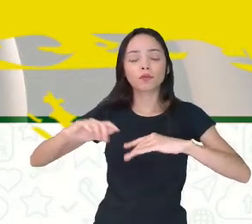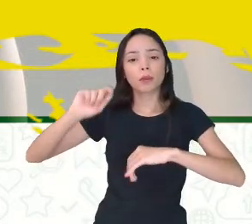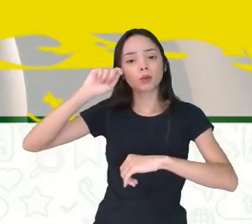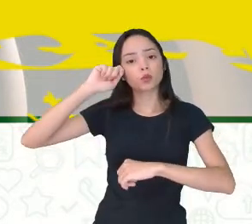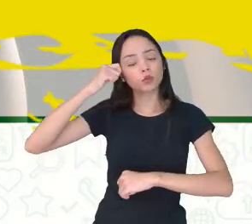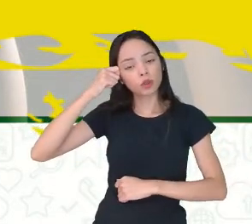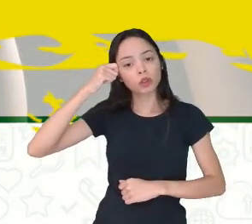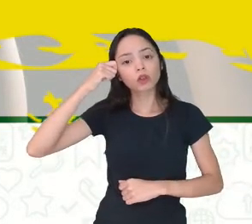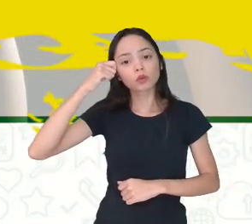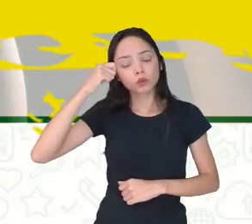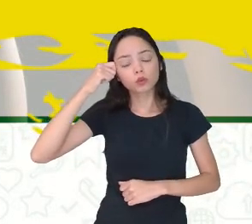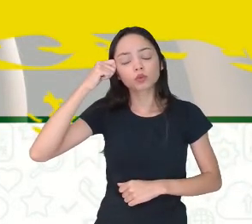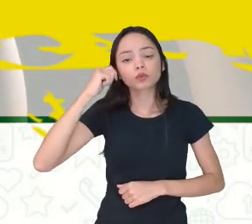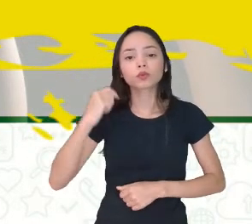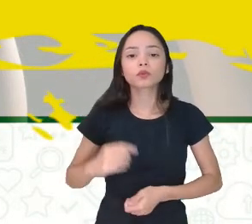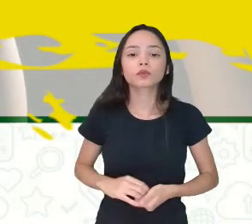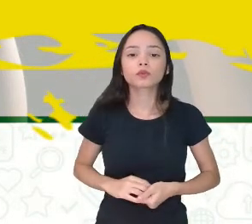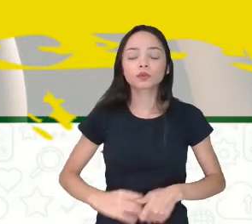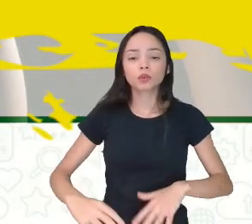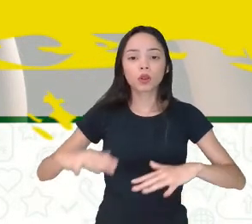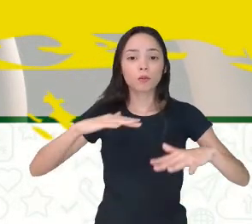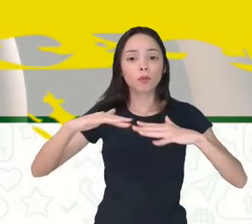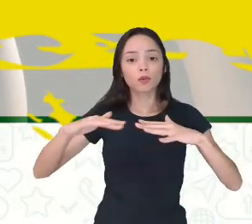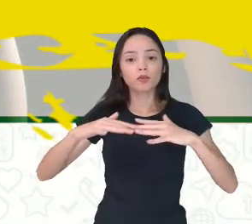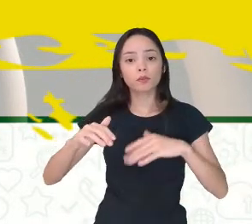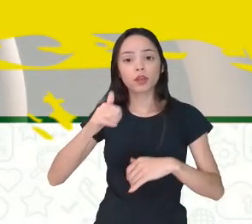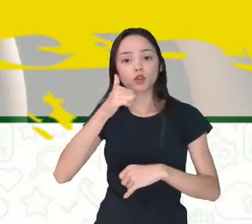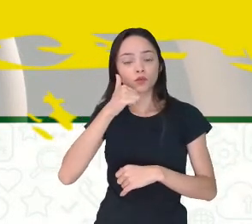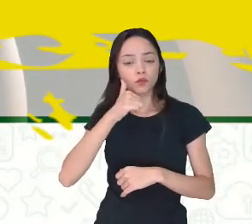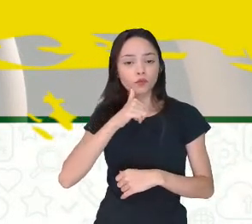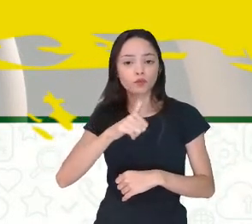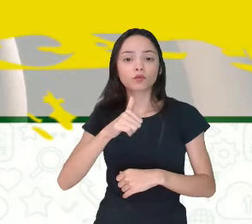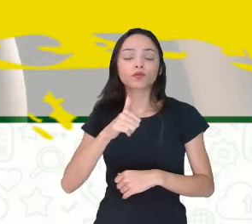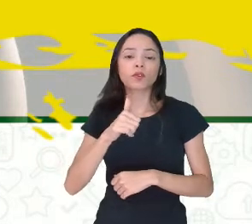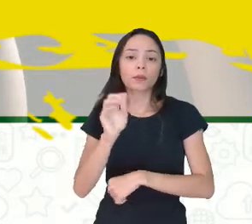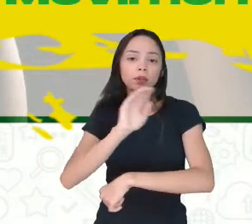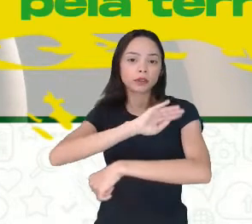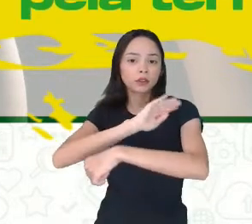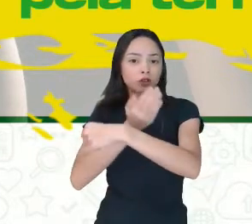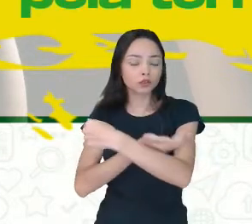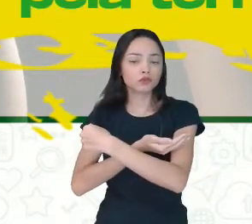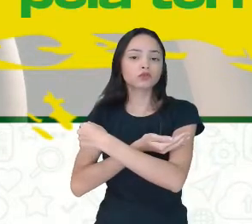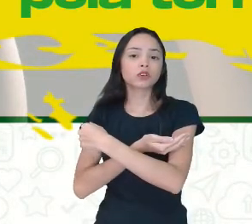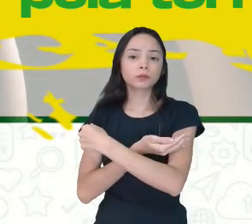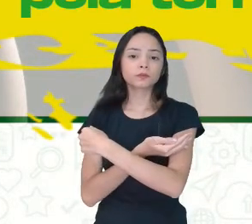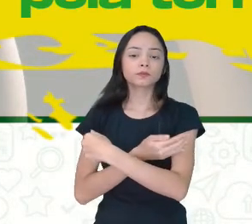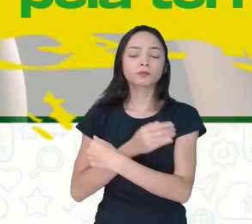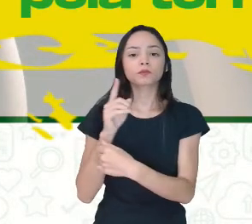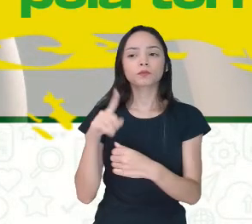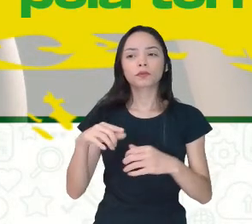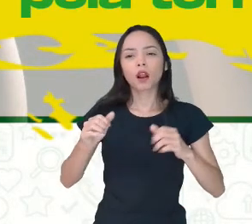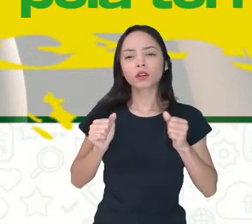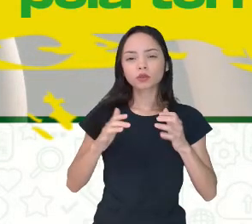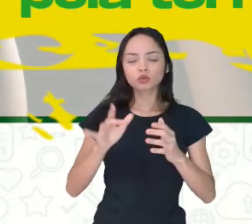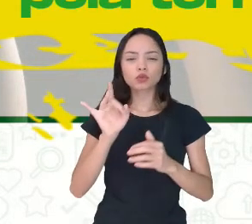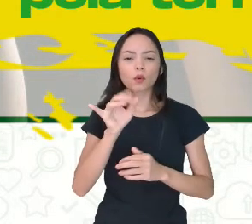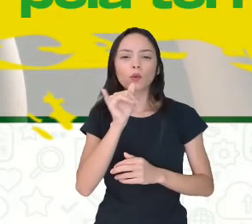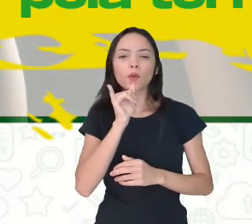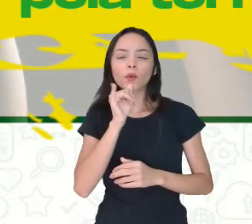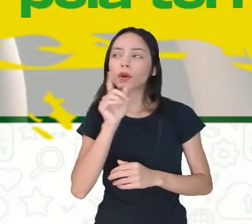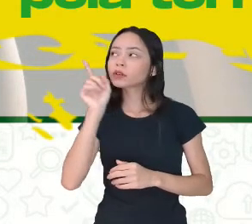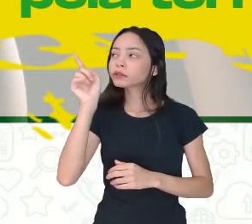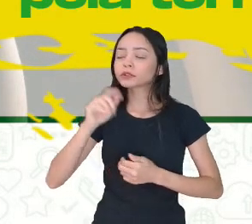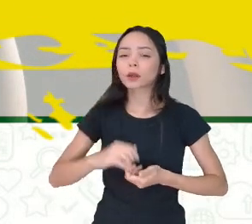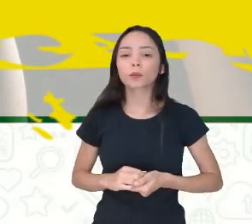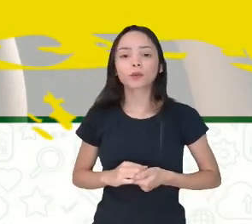negro, nós temos o movimento feminista, nós temos, aí só a título de exemplo, né, o movimento de luta